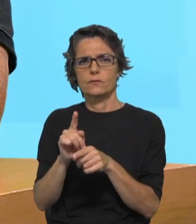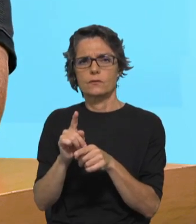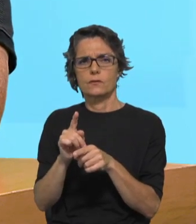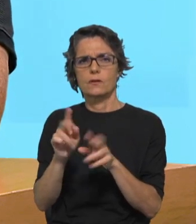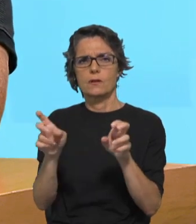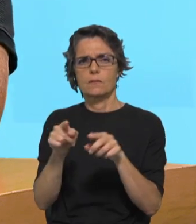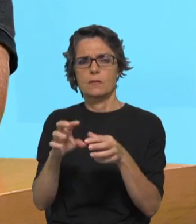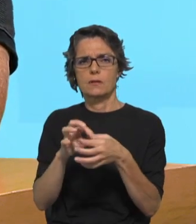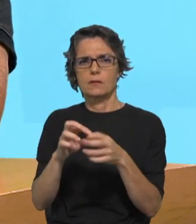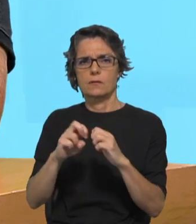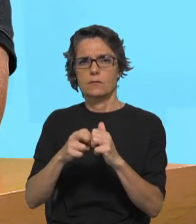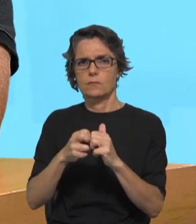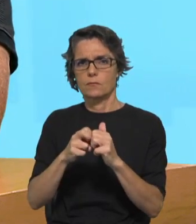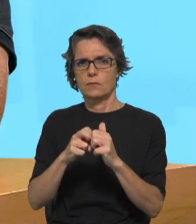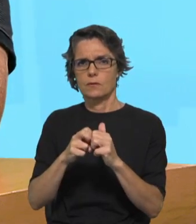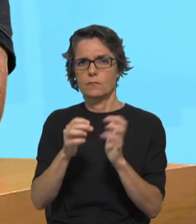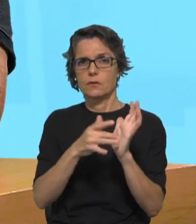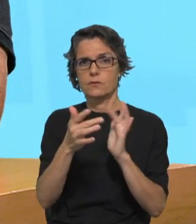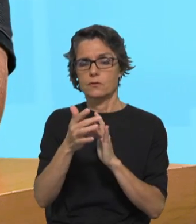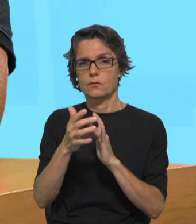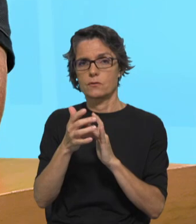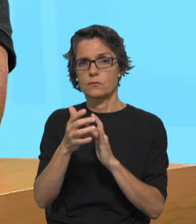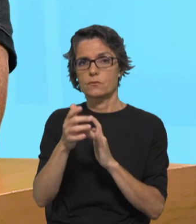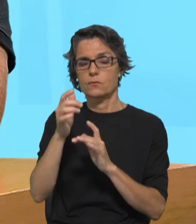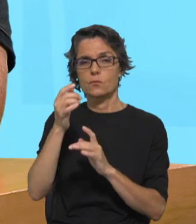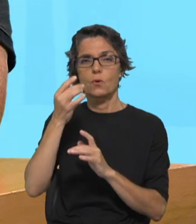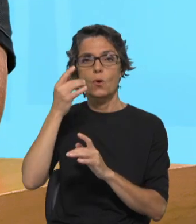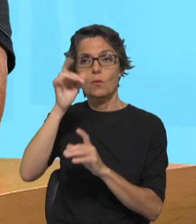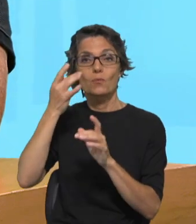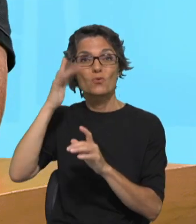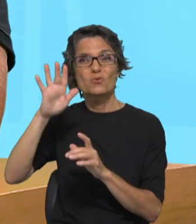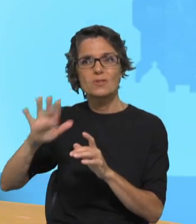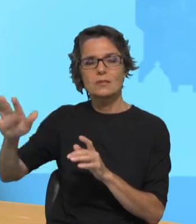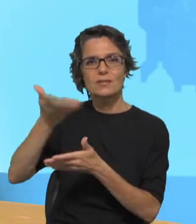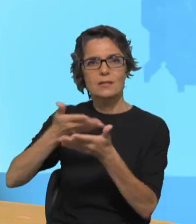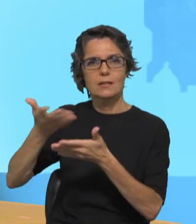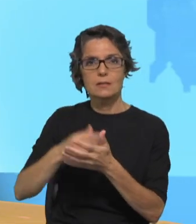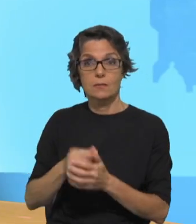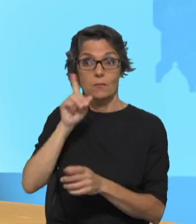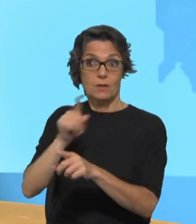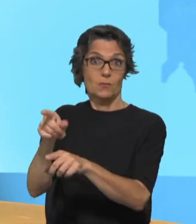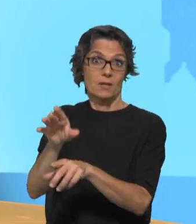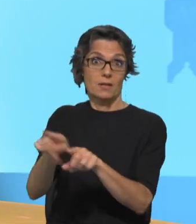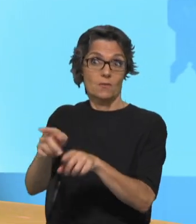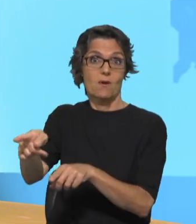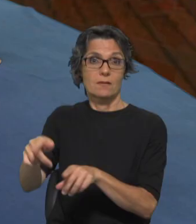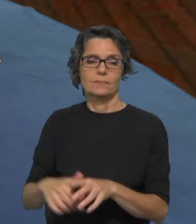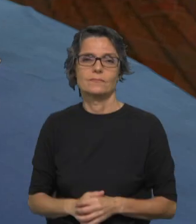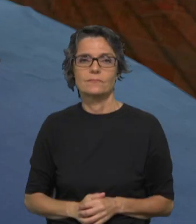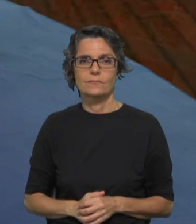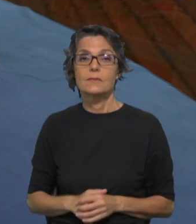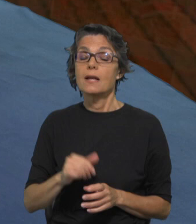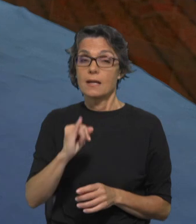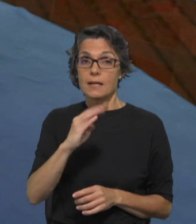assim, da relação de Jesus com os estrangeiros. Esta mulher é uma estrangeira. E avançamos então para essa análise de